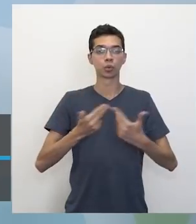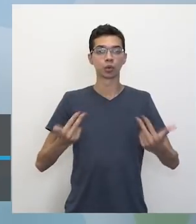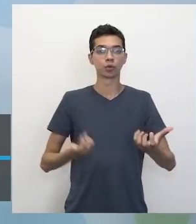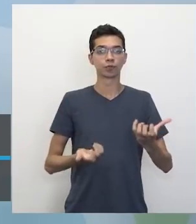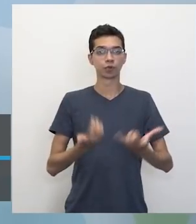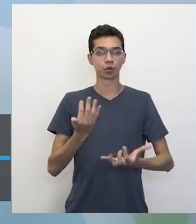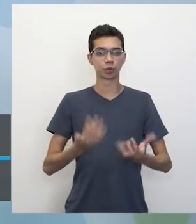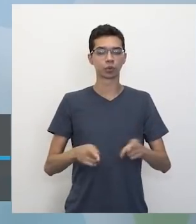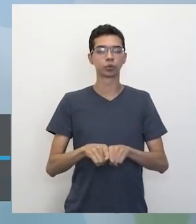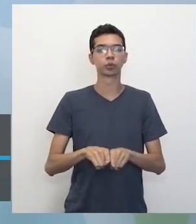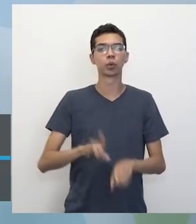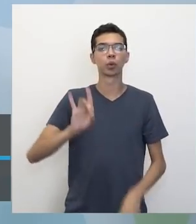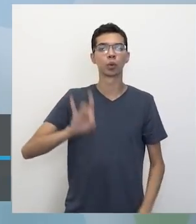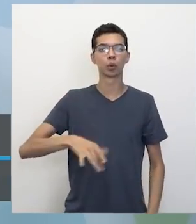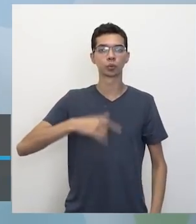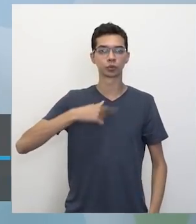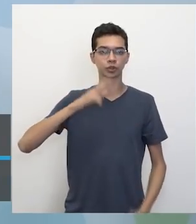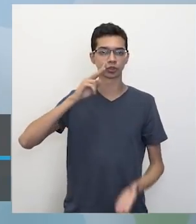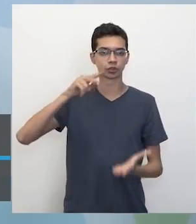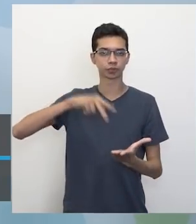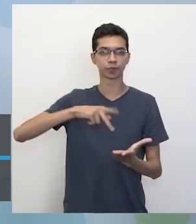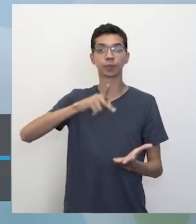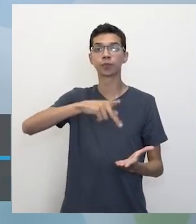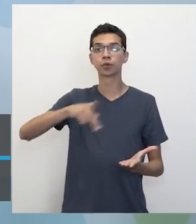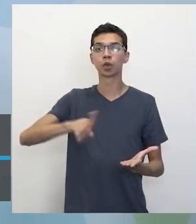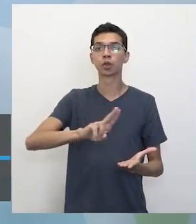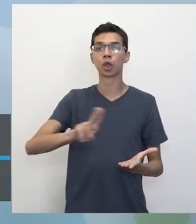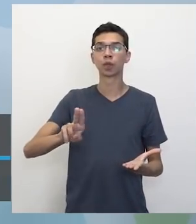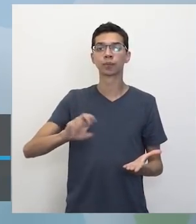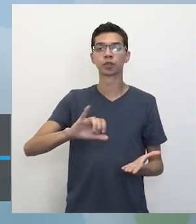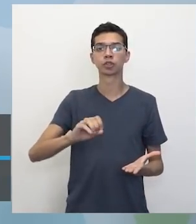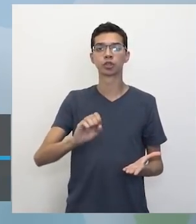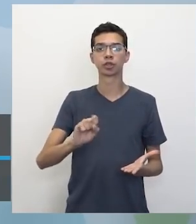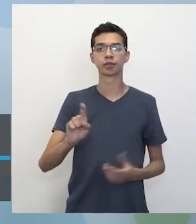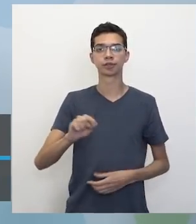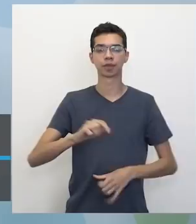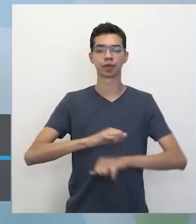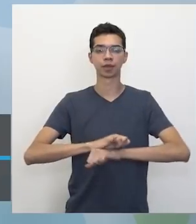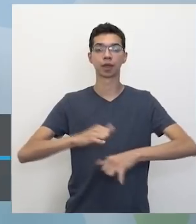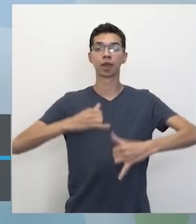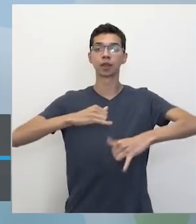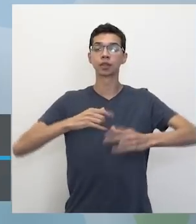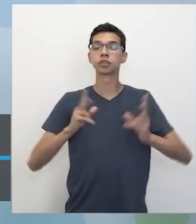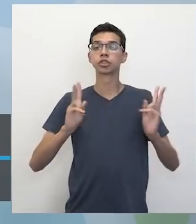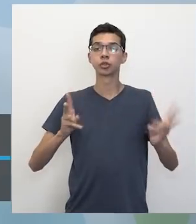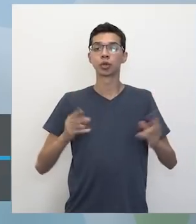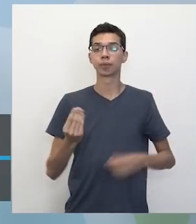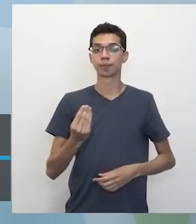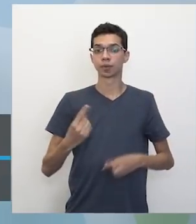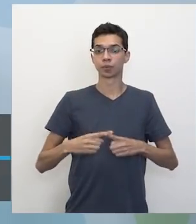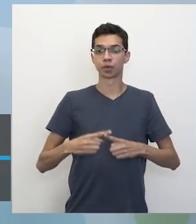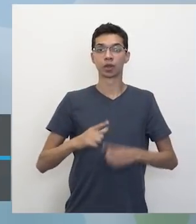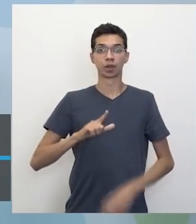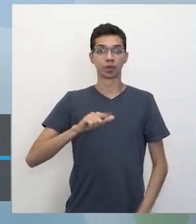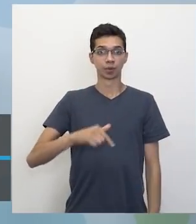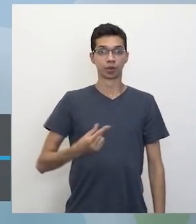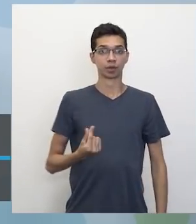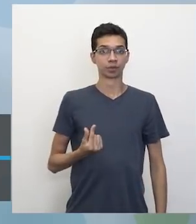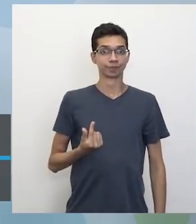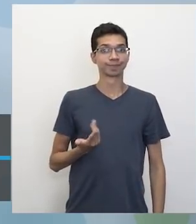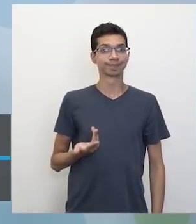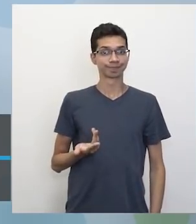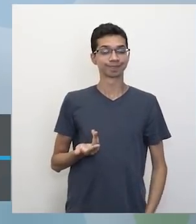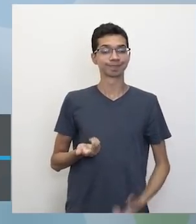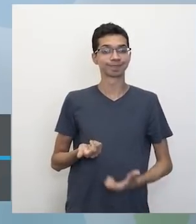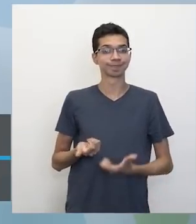vou ler aqui é do professor José. Conservar a energia para não pesar no bolso mais tarde. Eu disse que era a última, né?